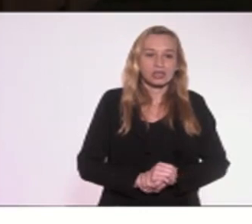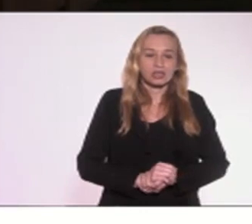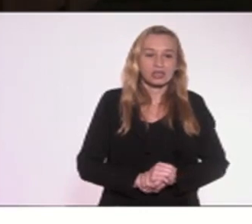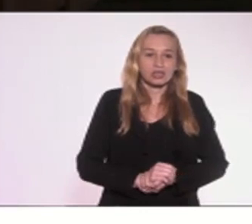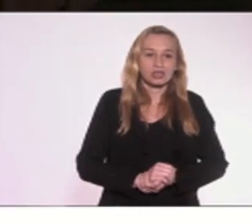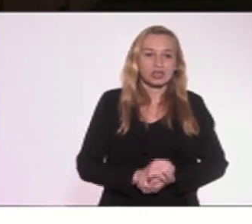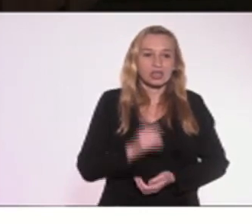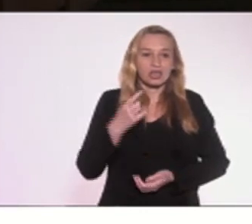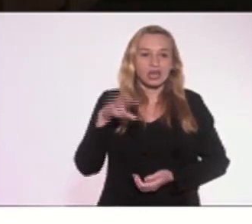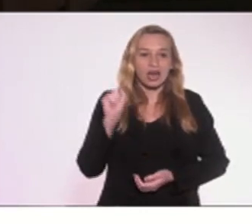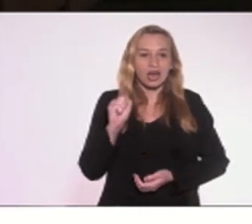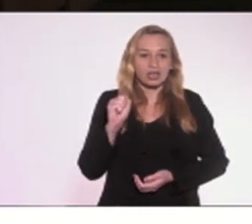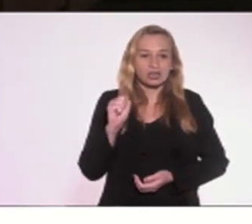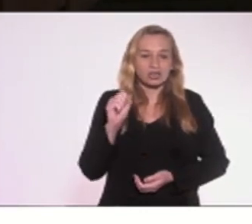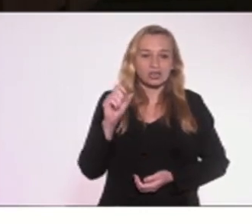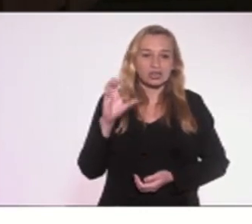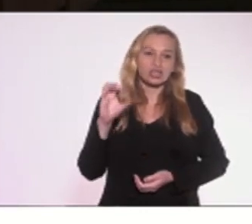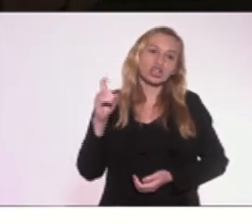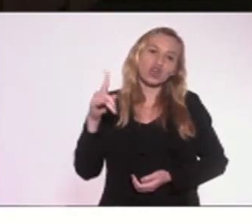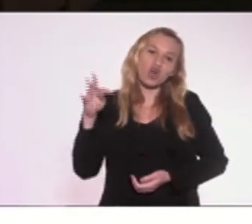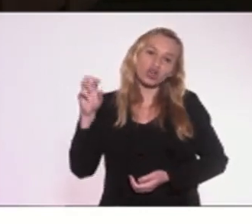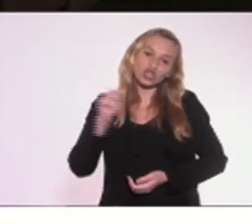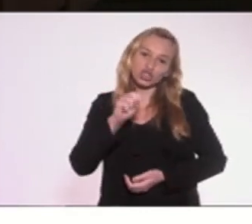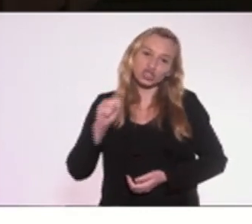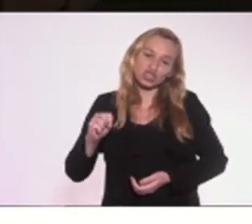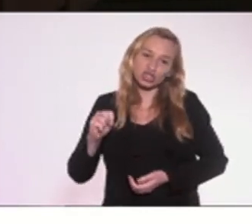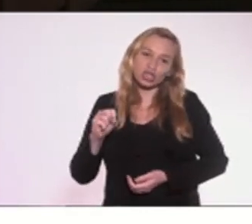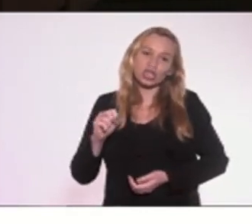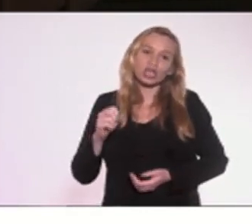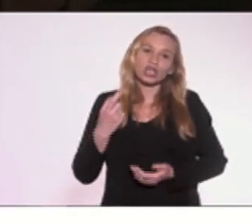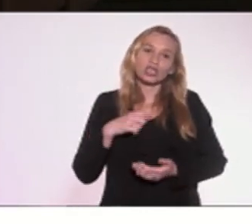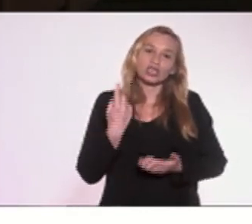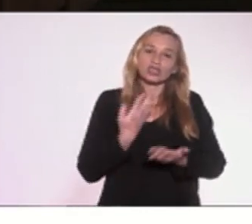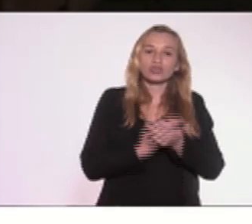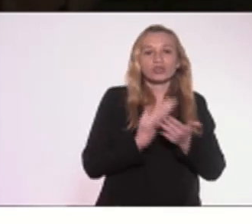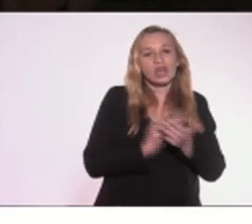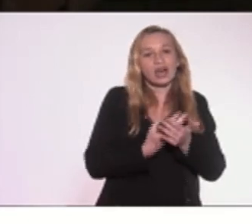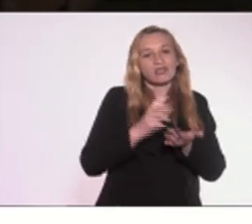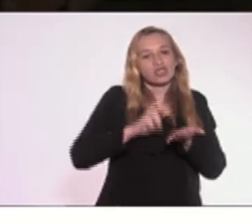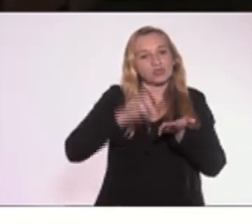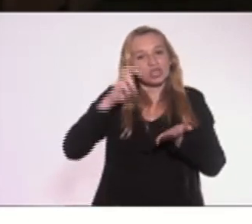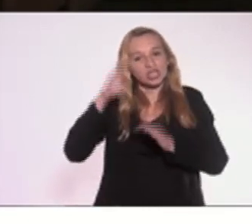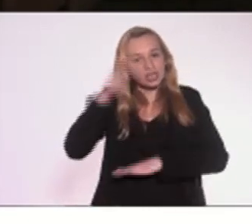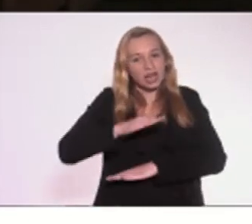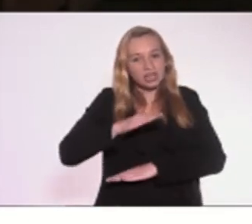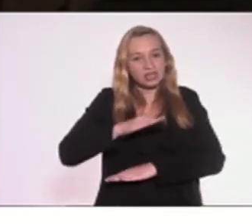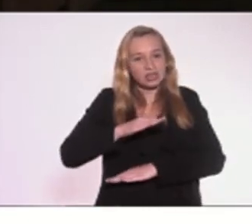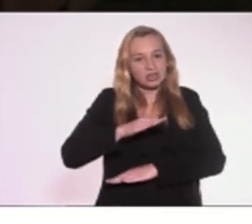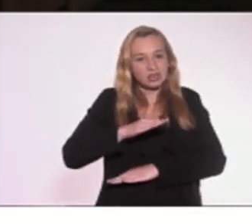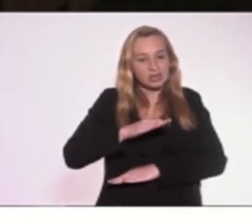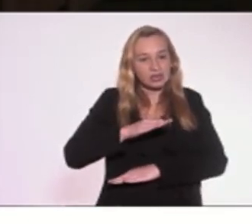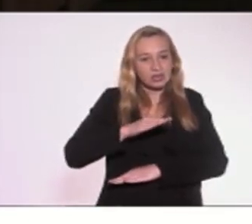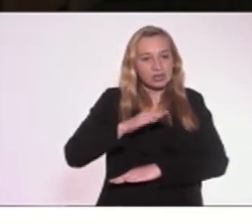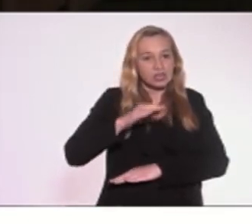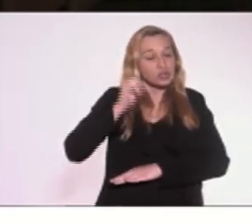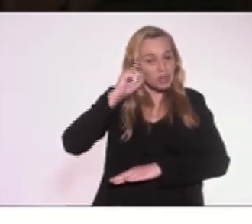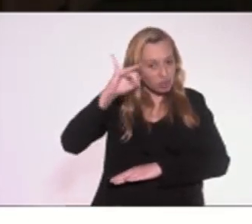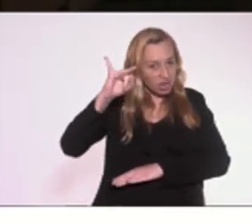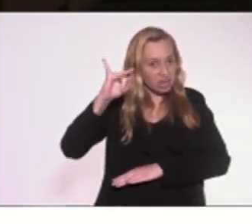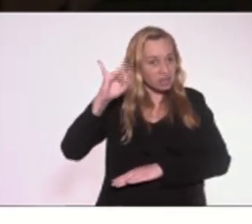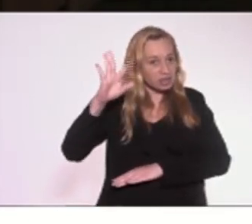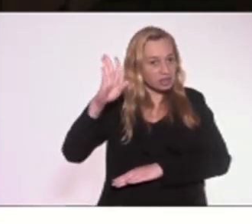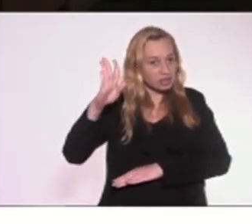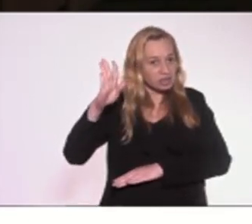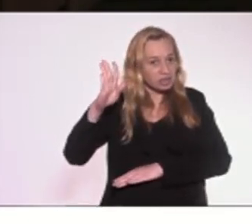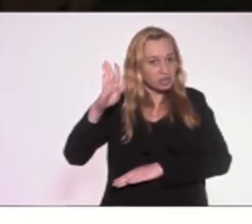ô Carlos, você vai lembrar no Glioche, o Carlos, a gente estudava de manhã e de tarde e de madrugada e